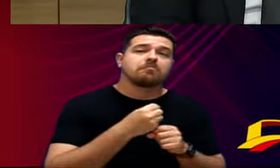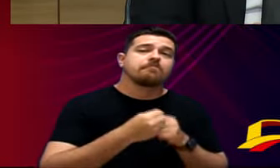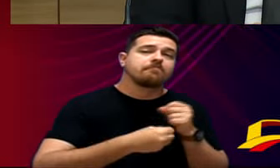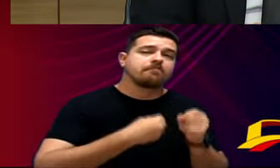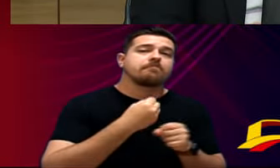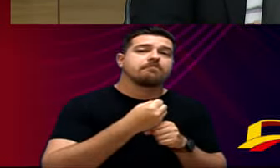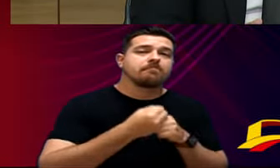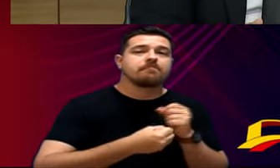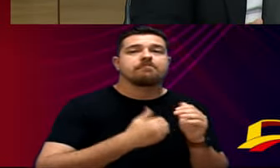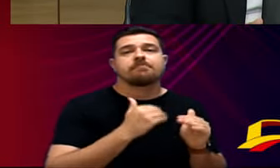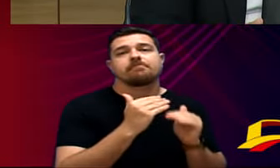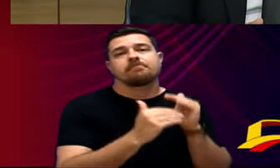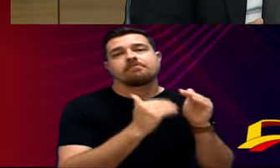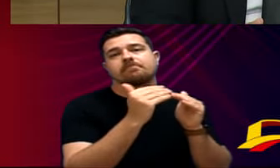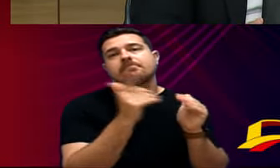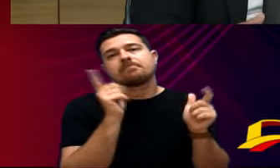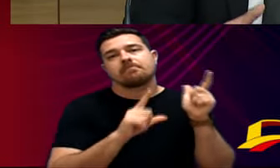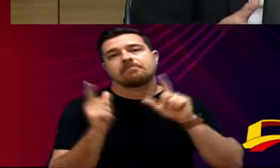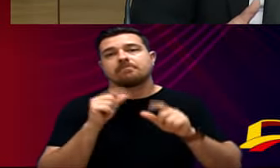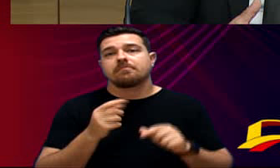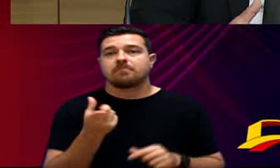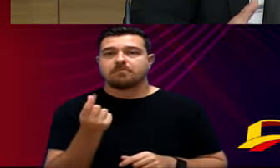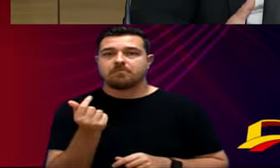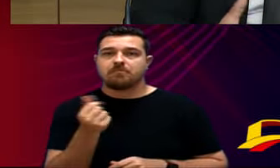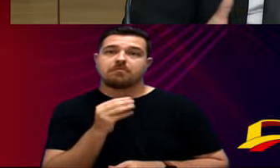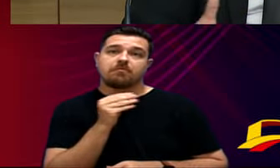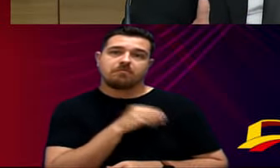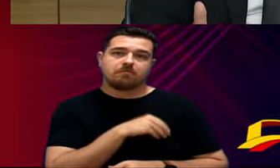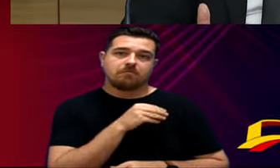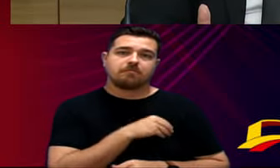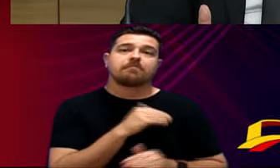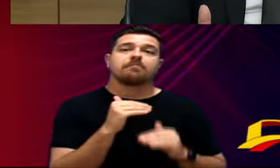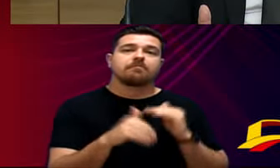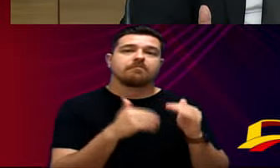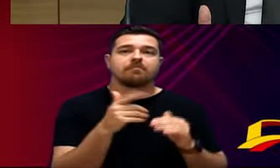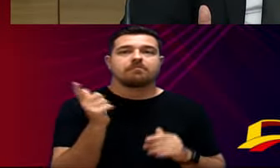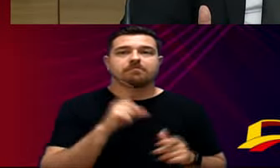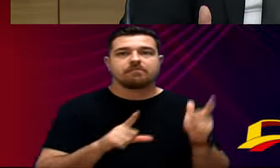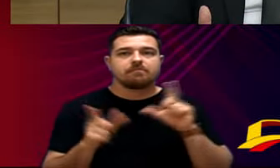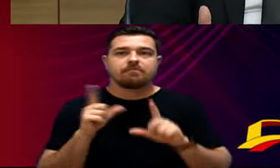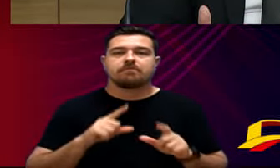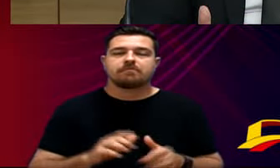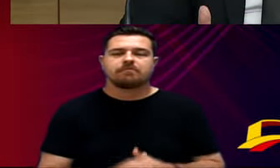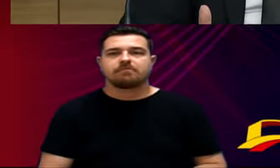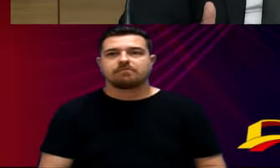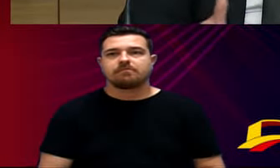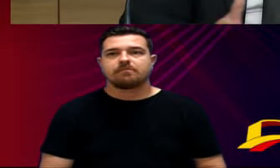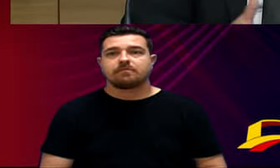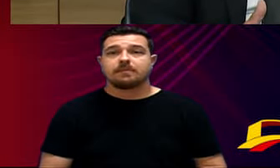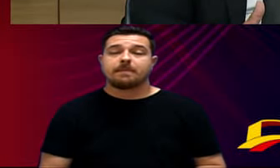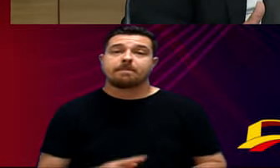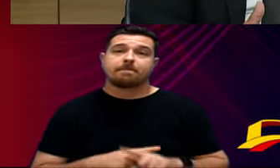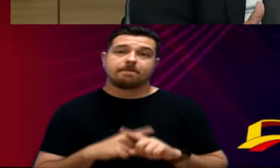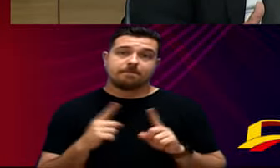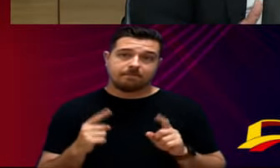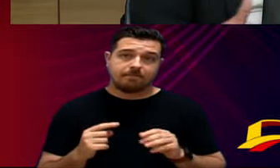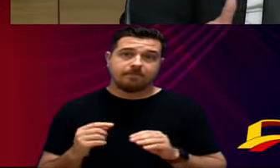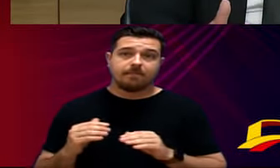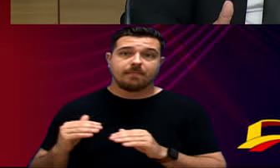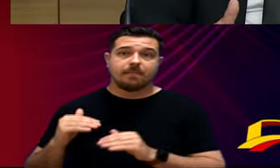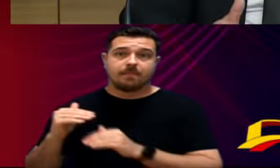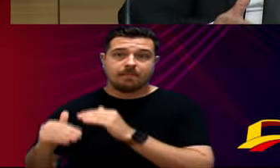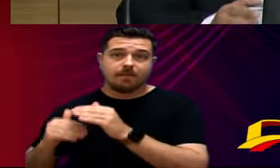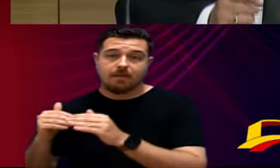então todo esse aumento em decorrência do tempo do serviço ocorre por na carreira a